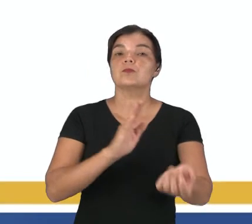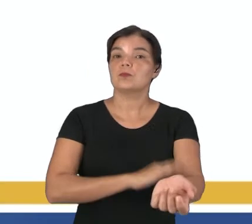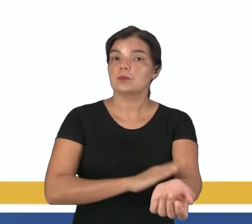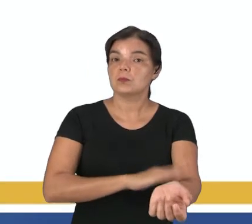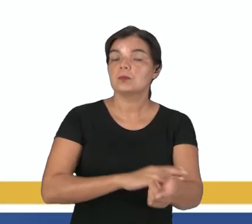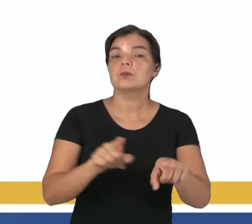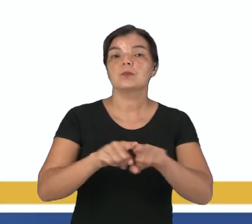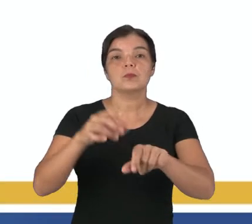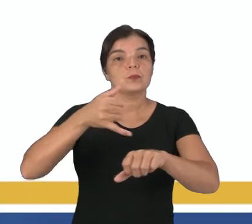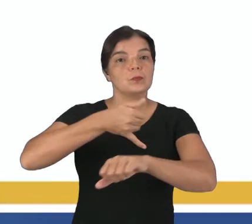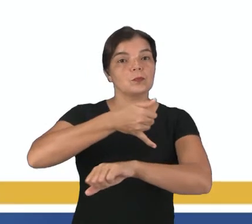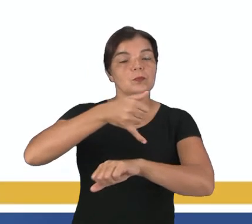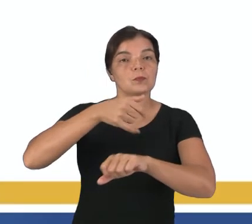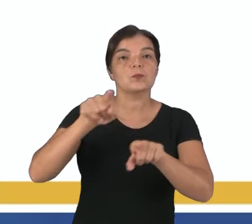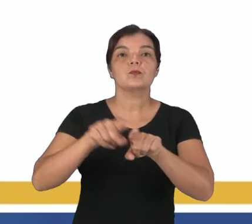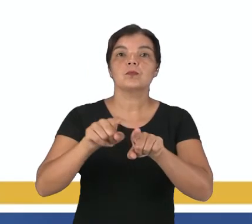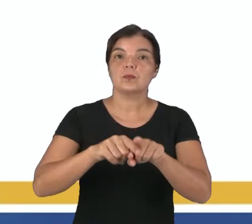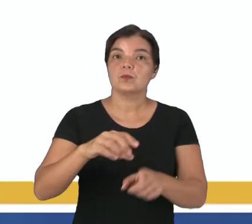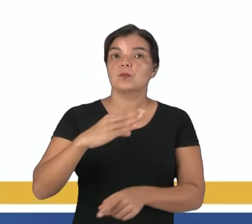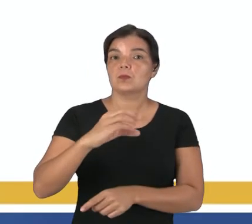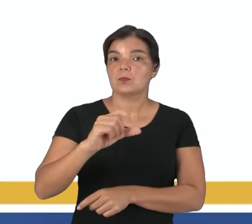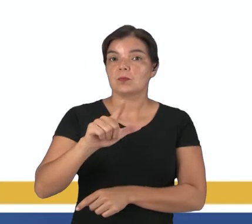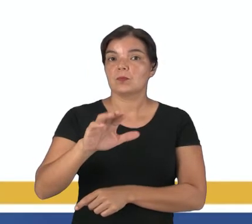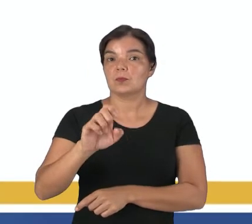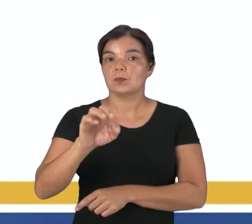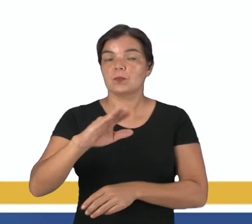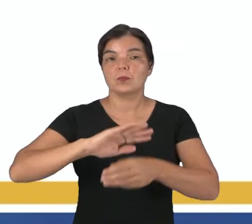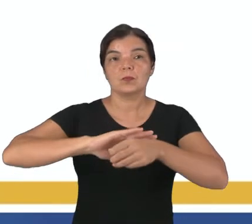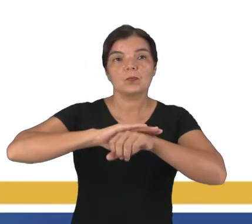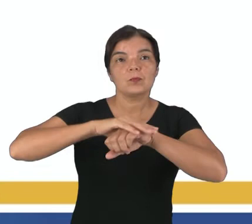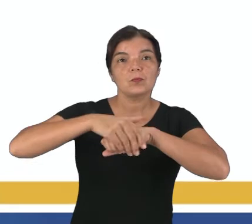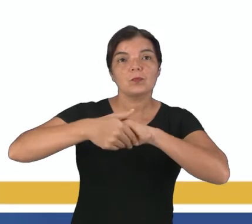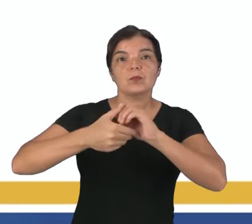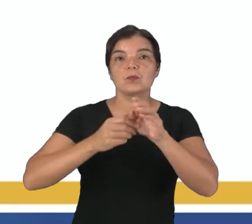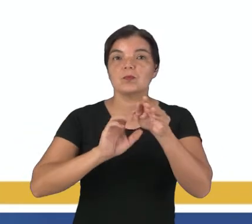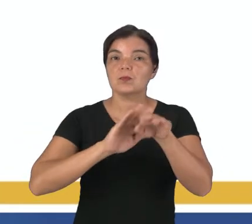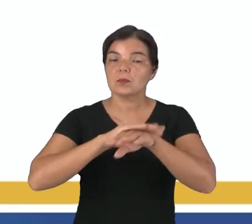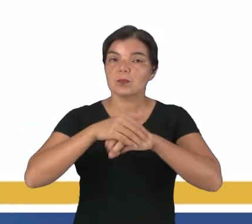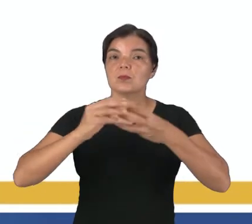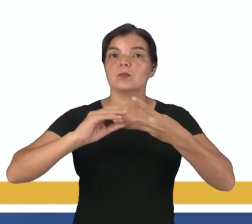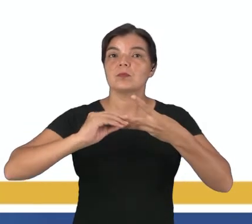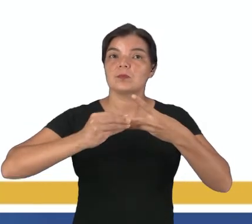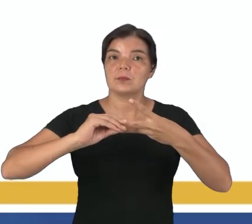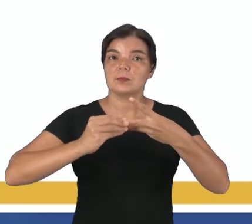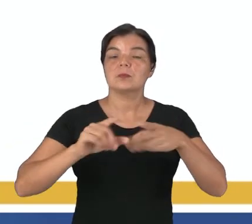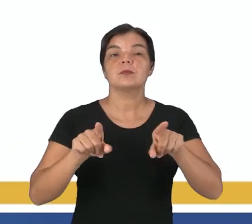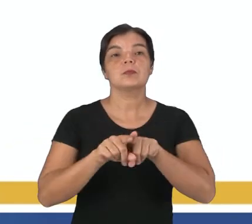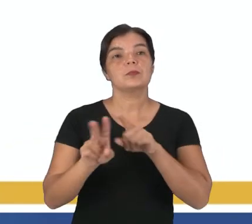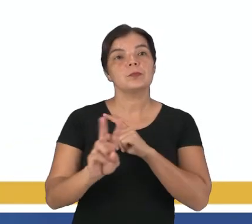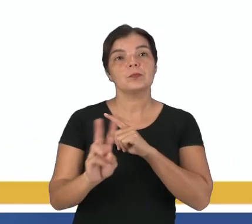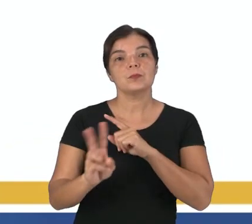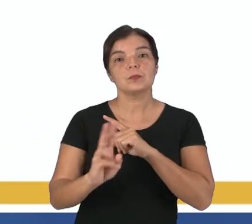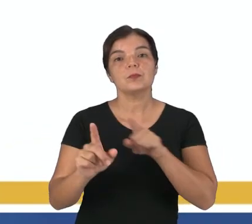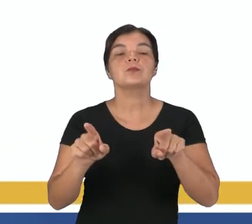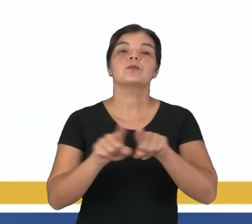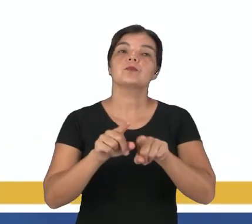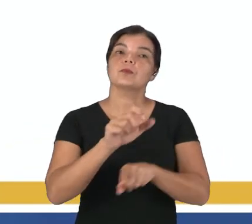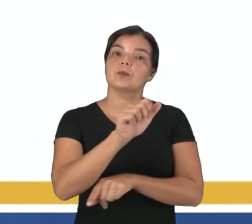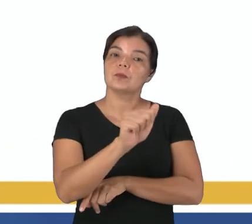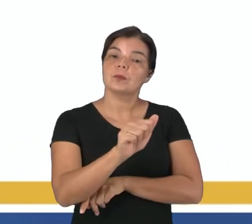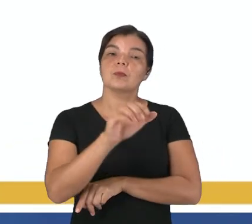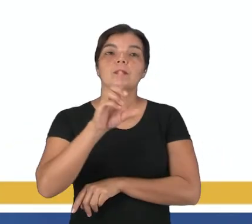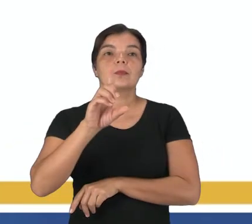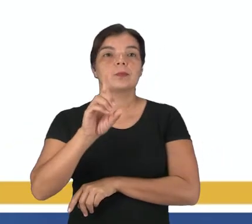e o colesterol eles formam as paredes de membranas como por exemplo as membranas celulares né E também